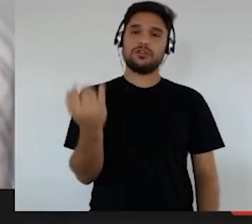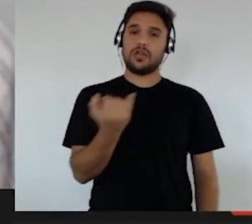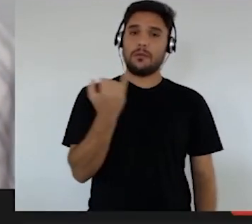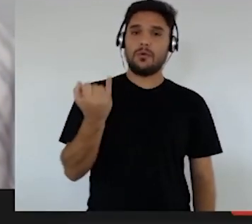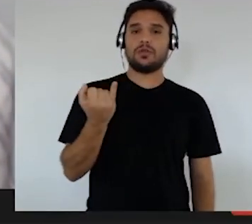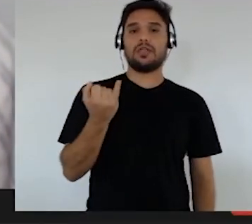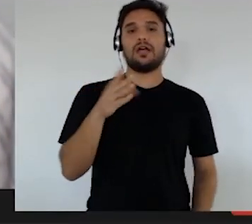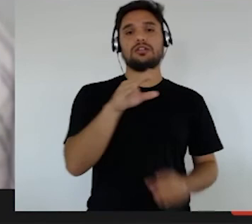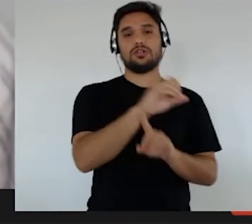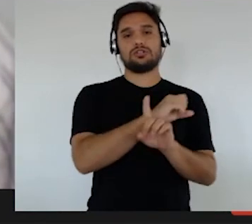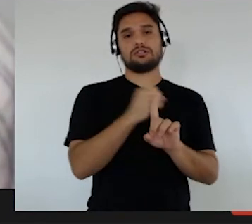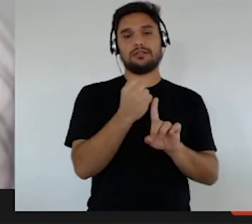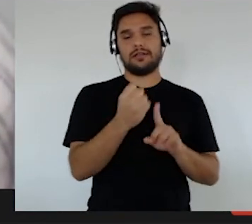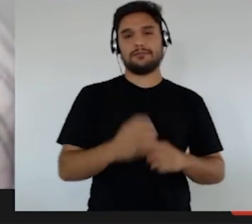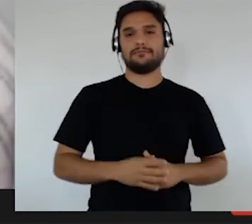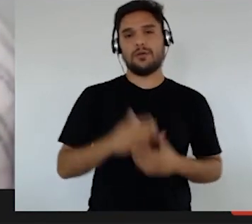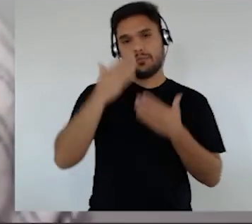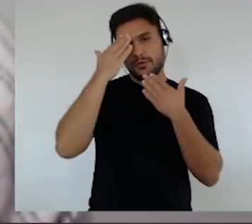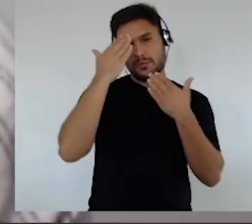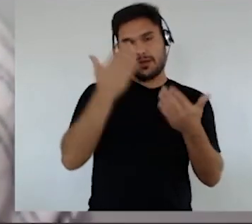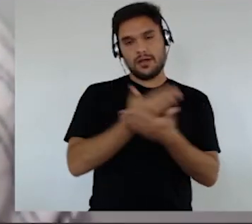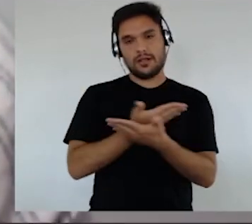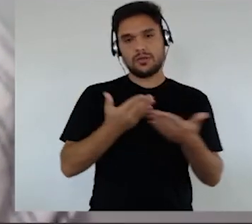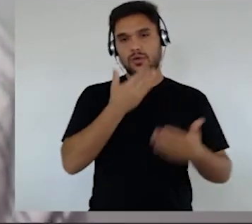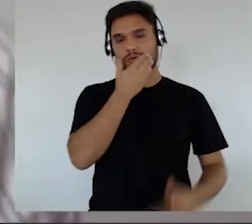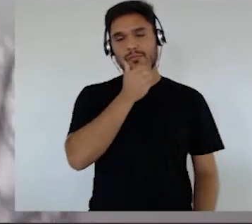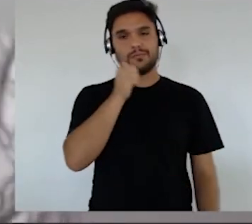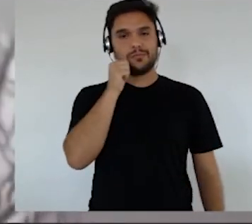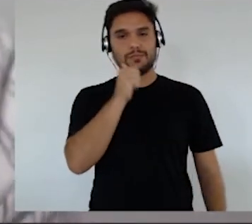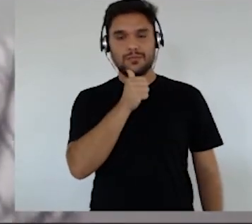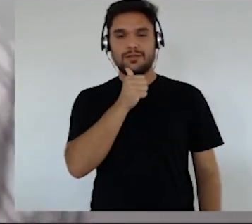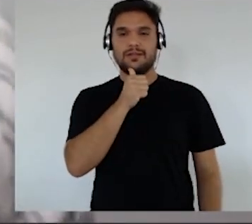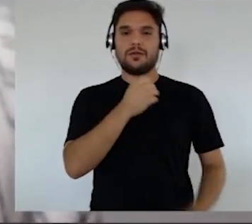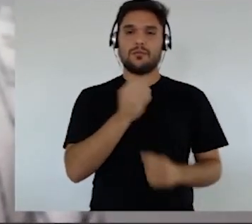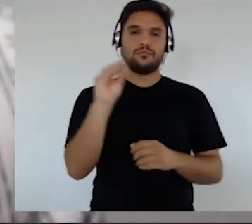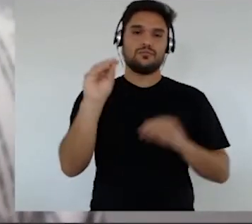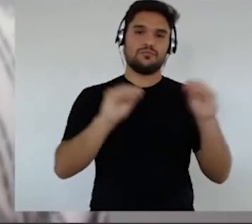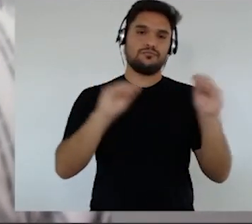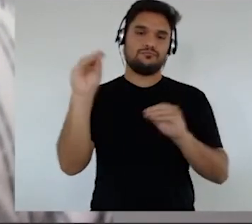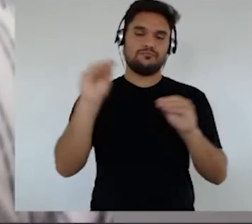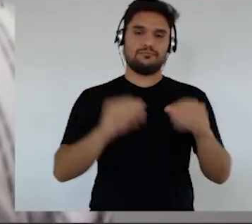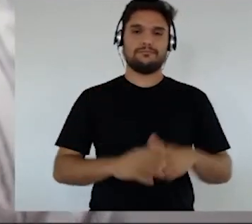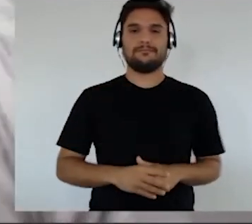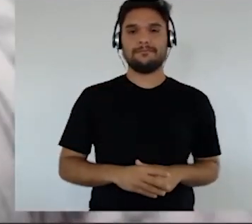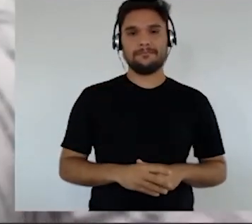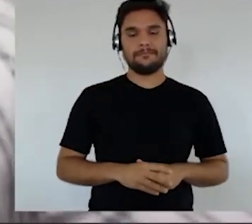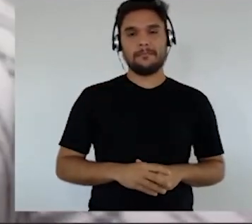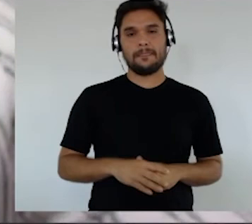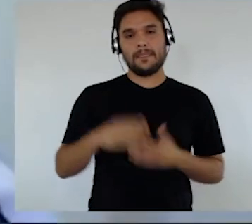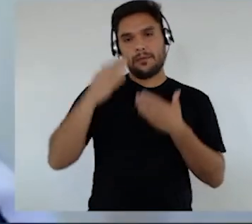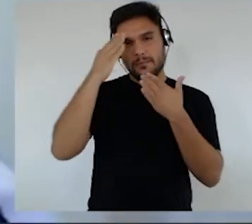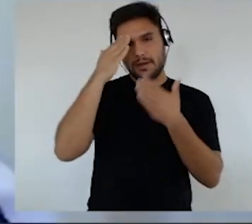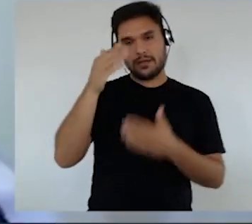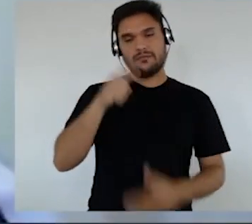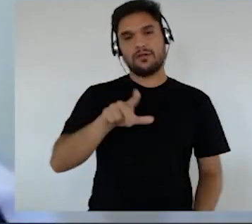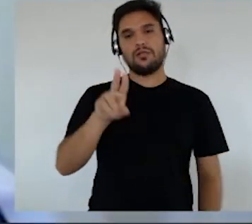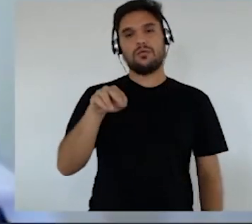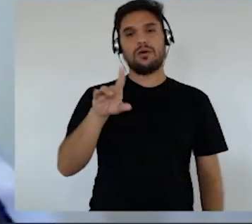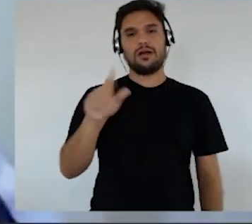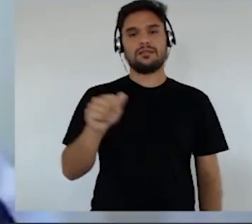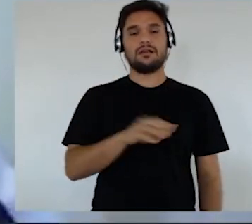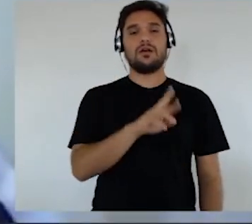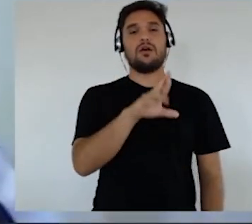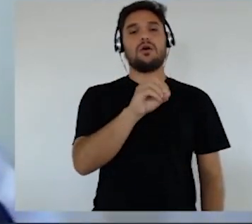na sociedade que é a OAB. Muito obrigada a todas e a todos. Um beijo. Obrigada mais uma vez, Luana.